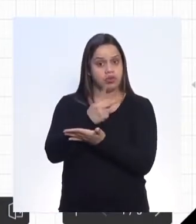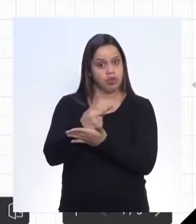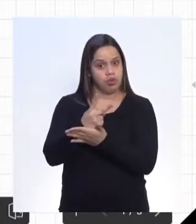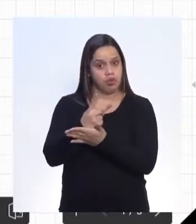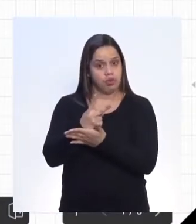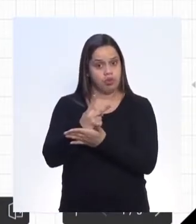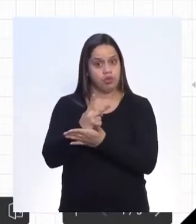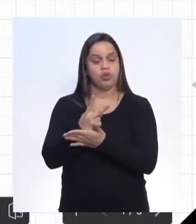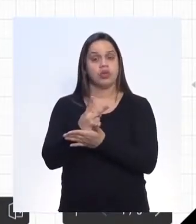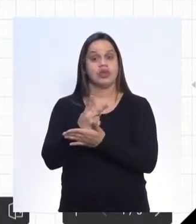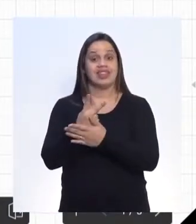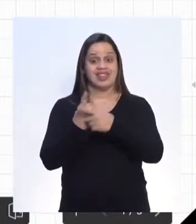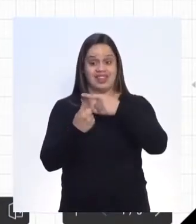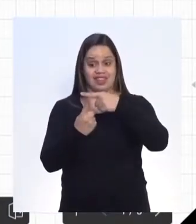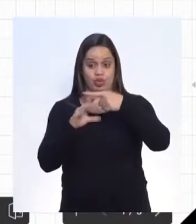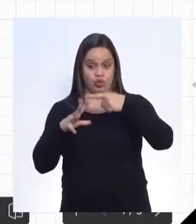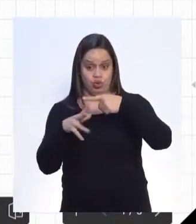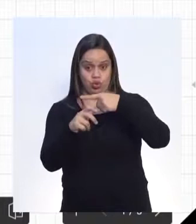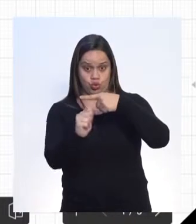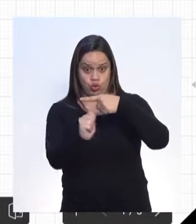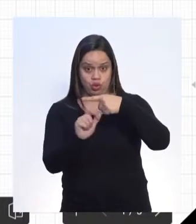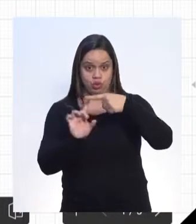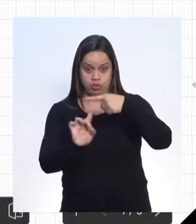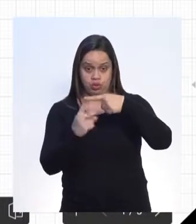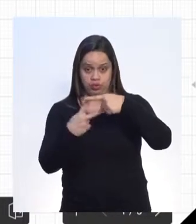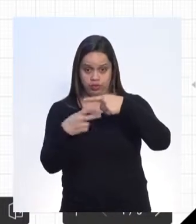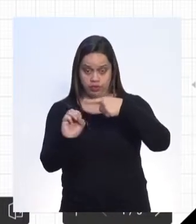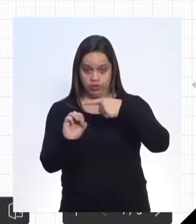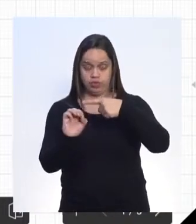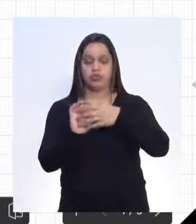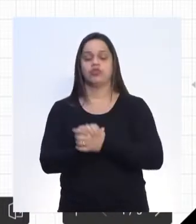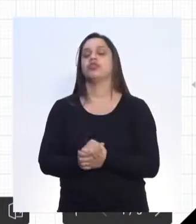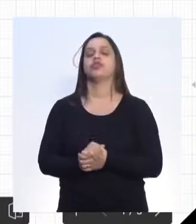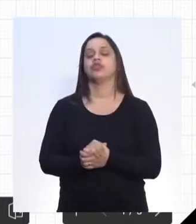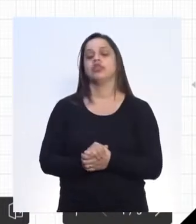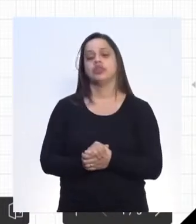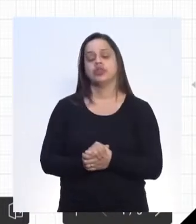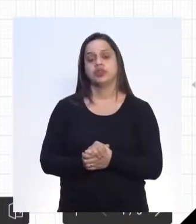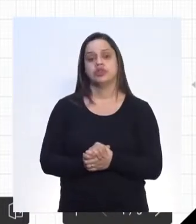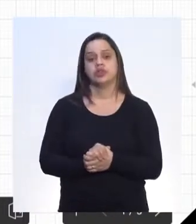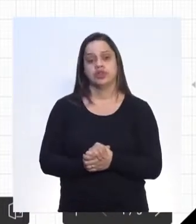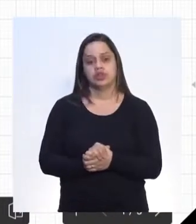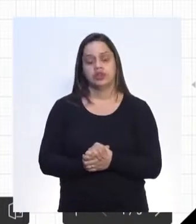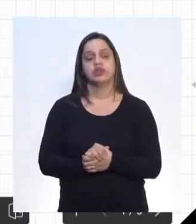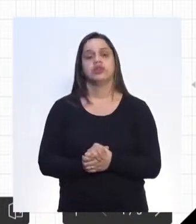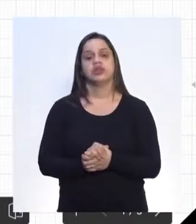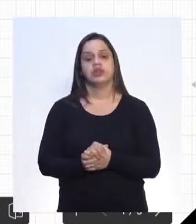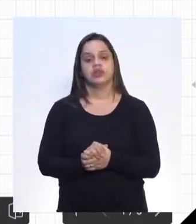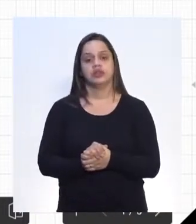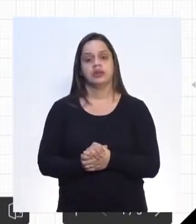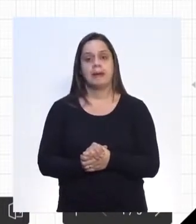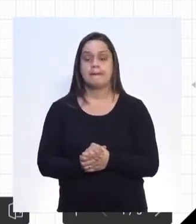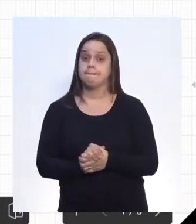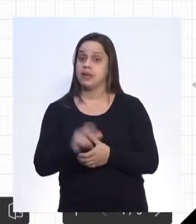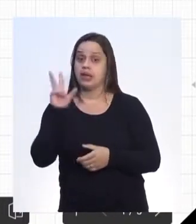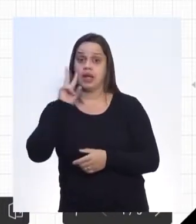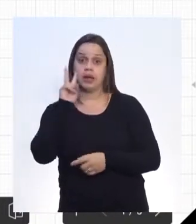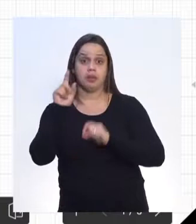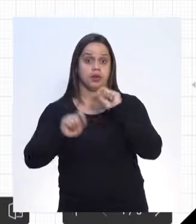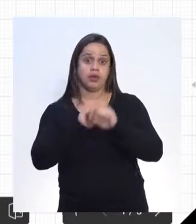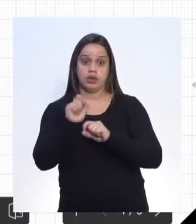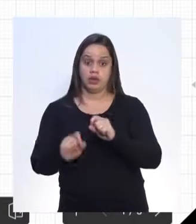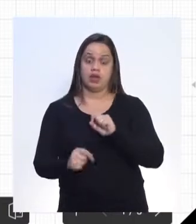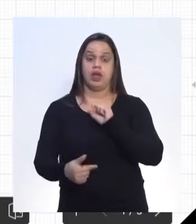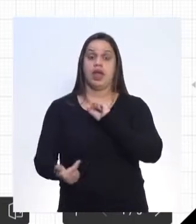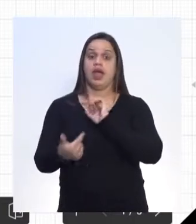total de 20. Então, o Cláudio assentou ali 12 20avos. Lembrando que essa